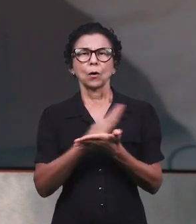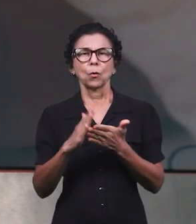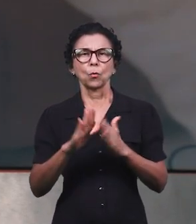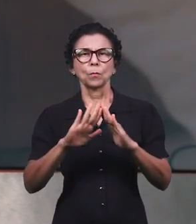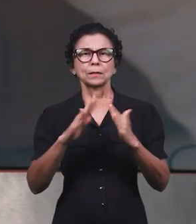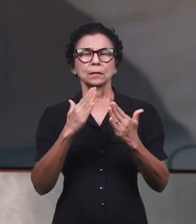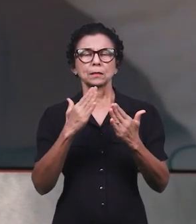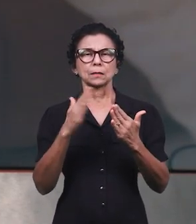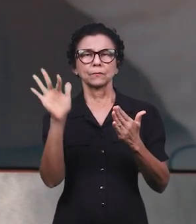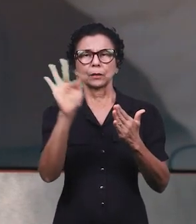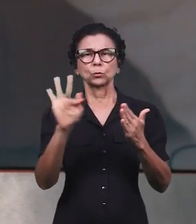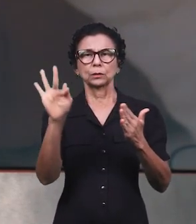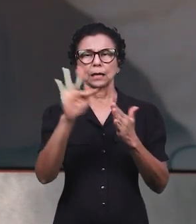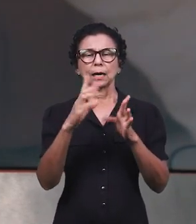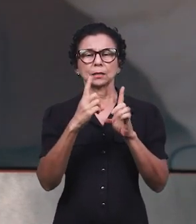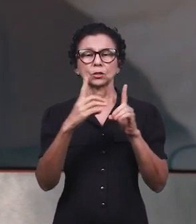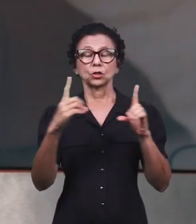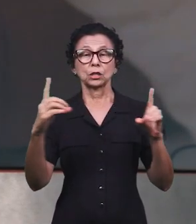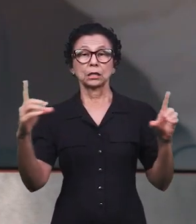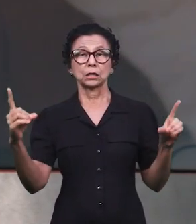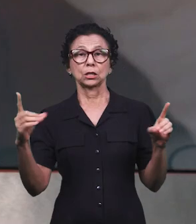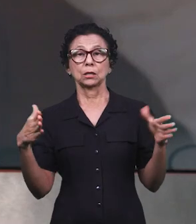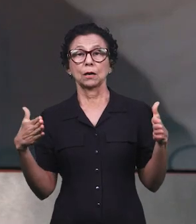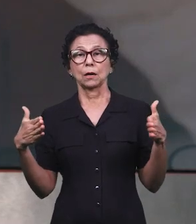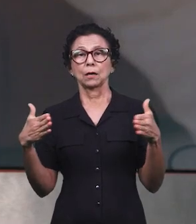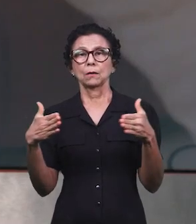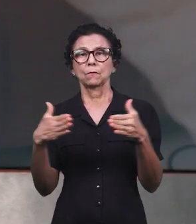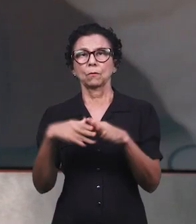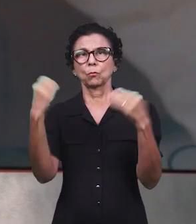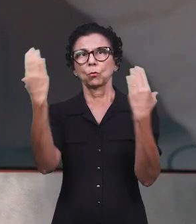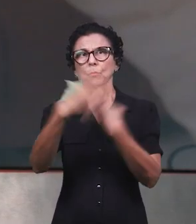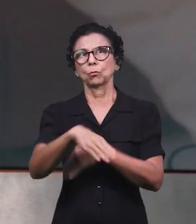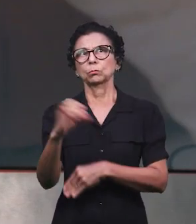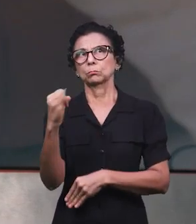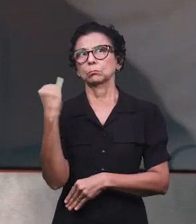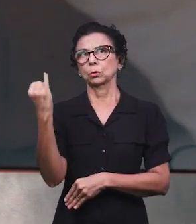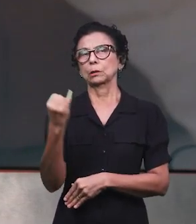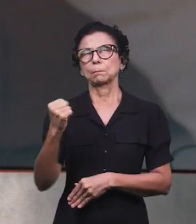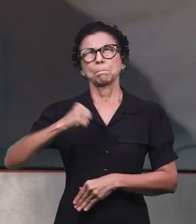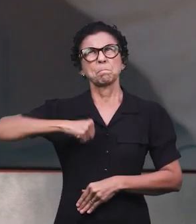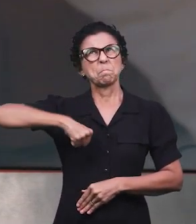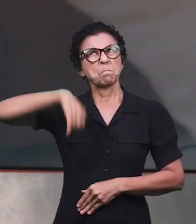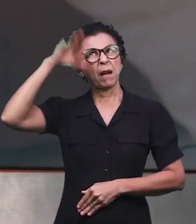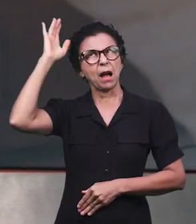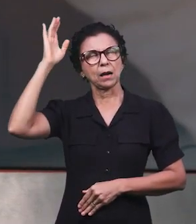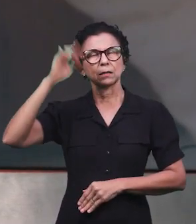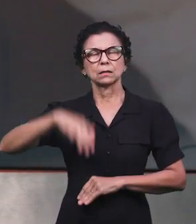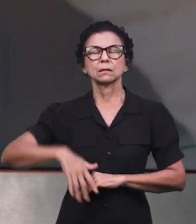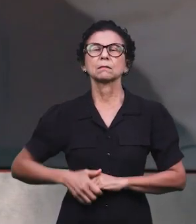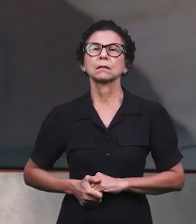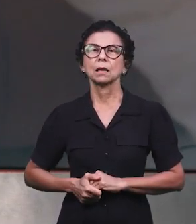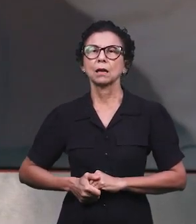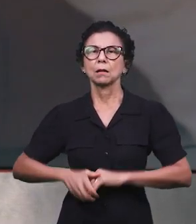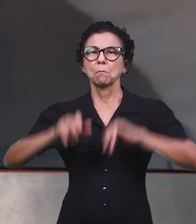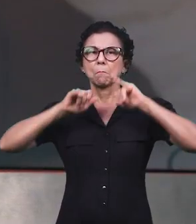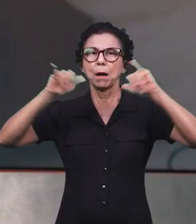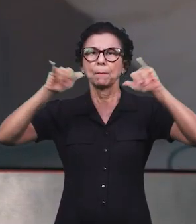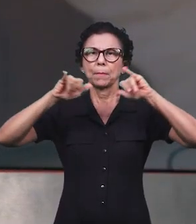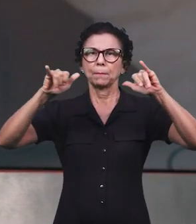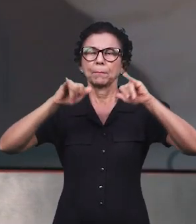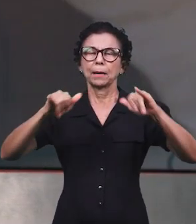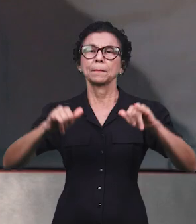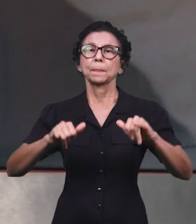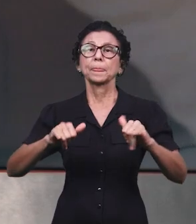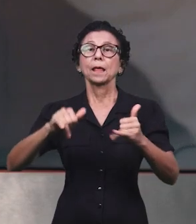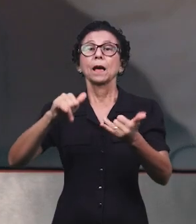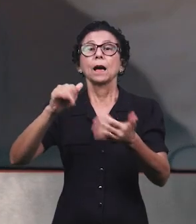grandes concursos, né, nos concursos mais importantes, às vezes nos concursos que têm uma abrangência um pouco maior, né? Então, pode faltar, às